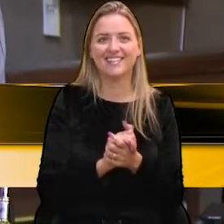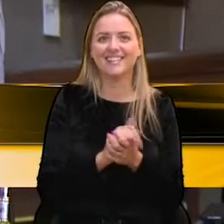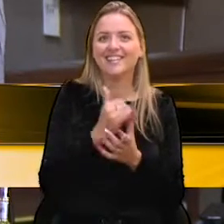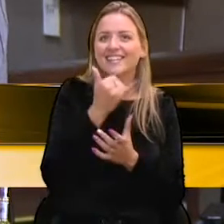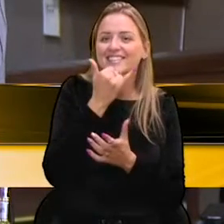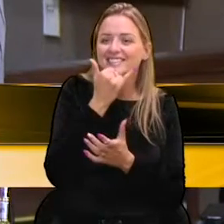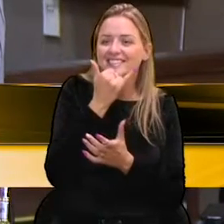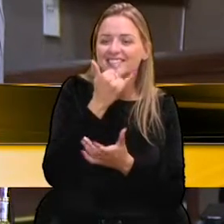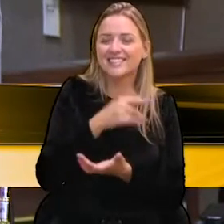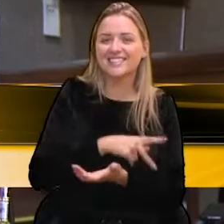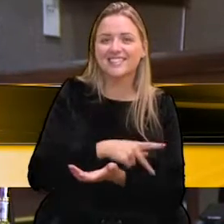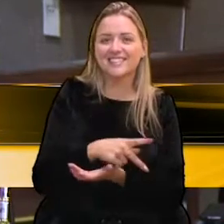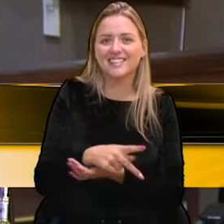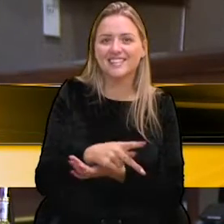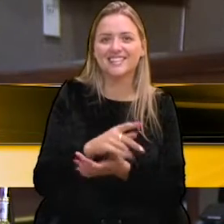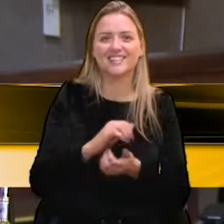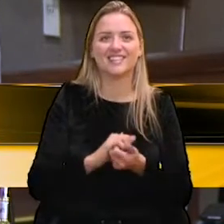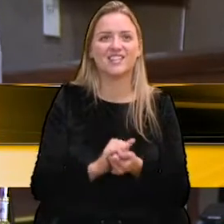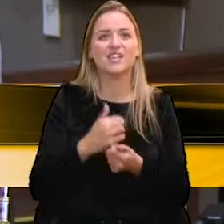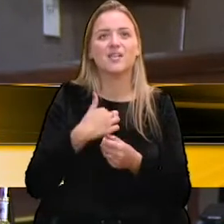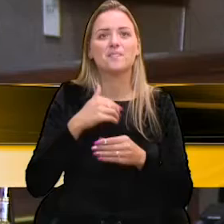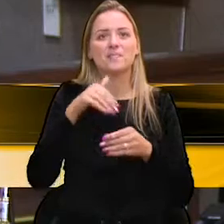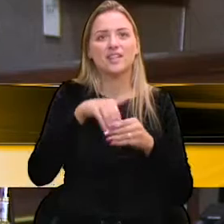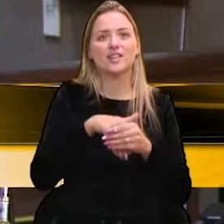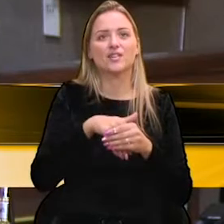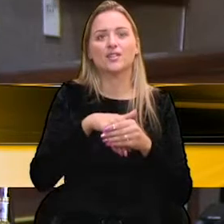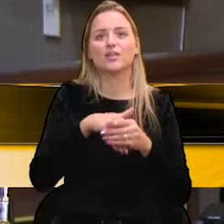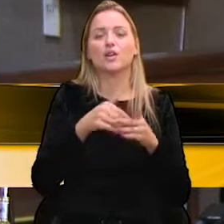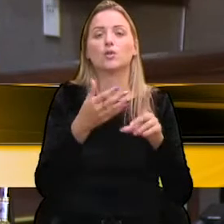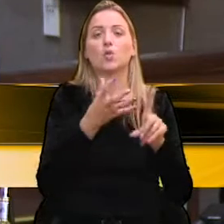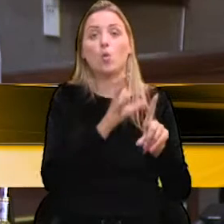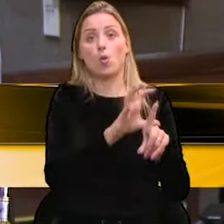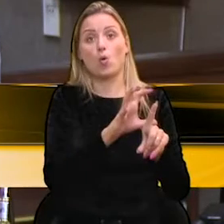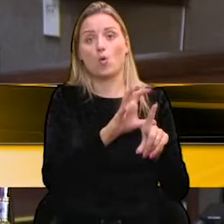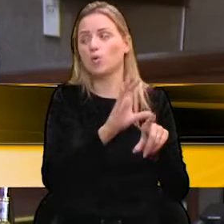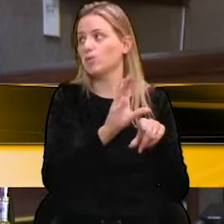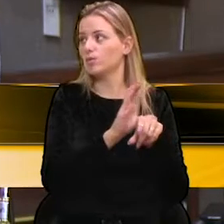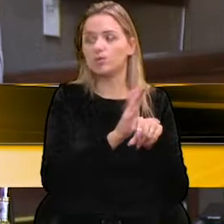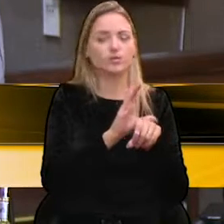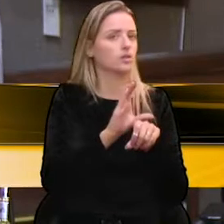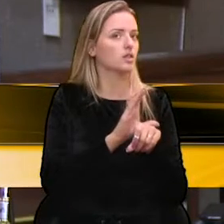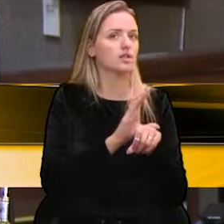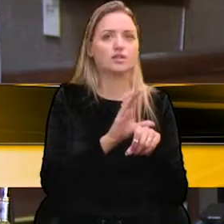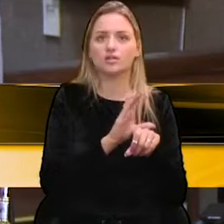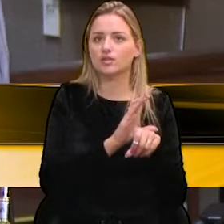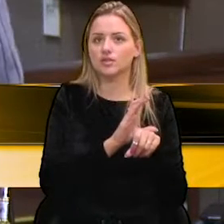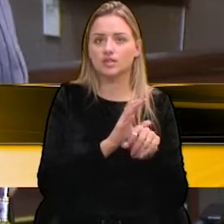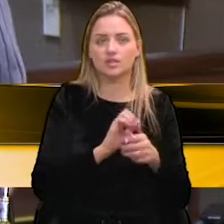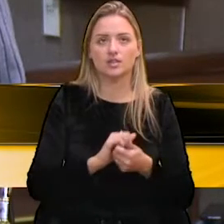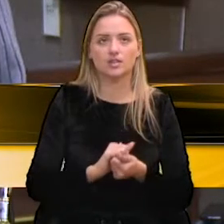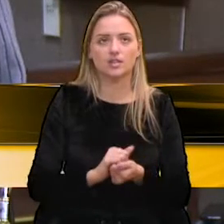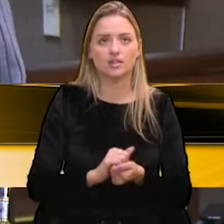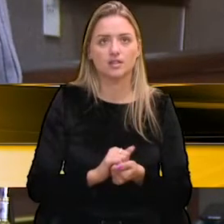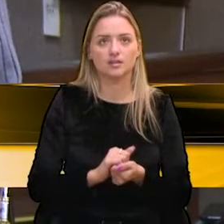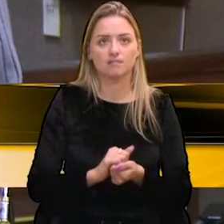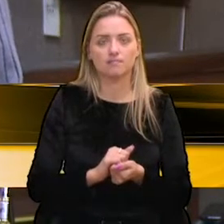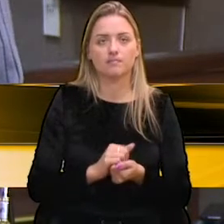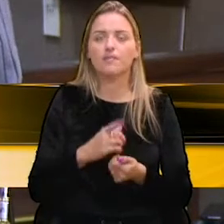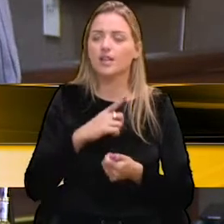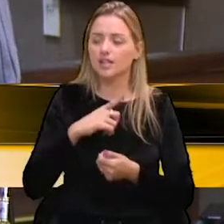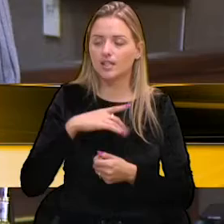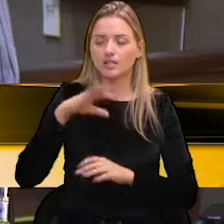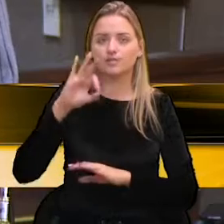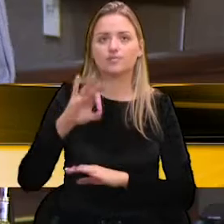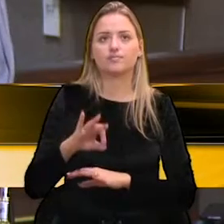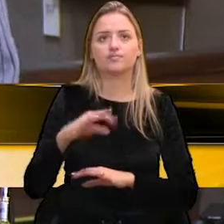Desculpa, presidente. Declarar voto. Eu voto favorável, contrário ao parecer da comissão. E tenho